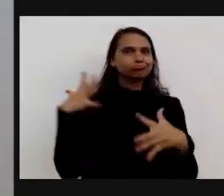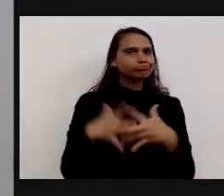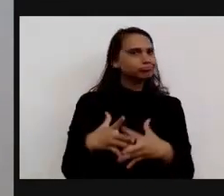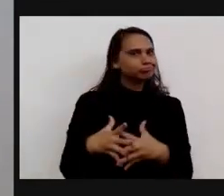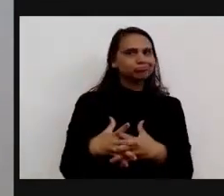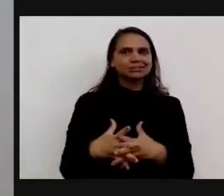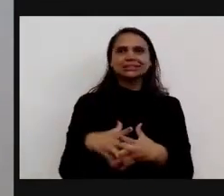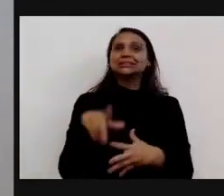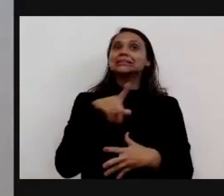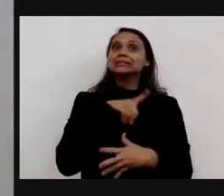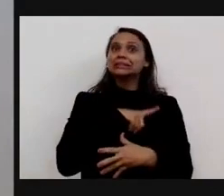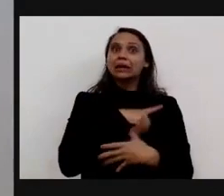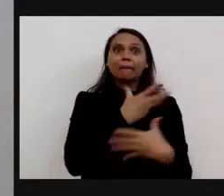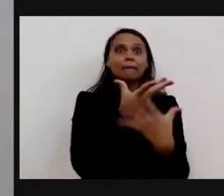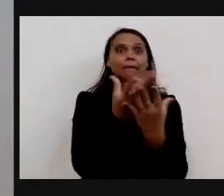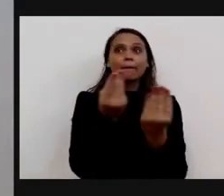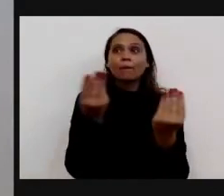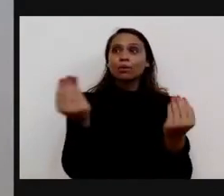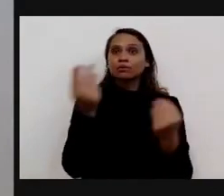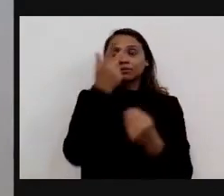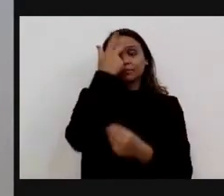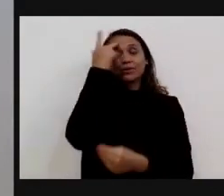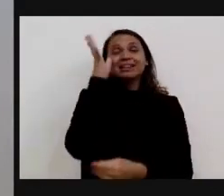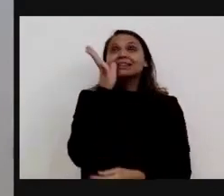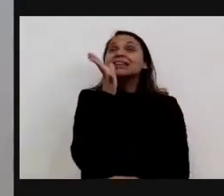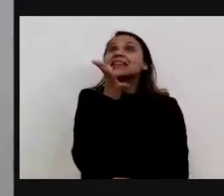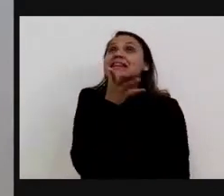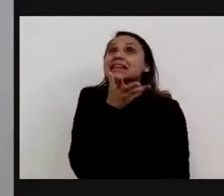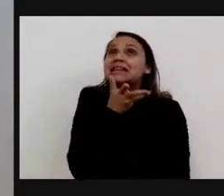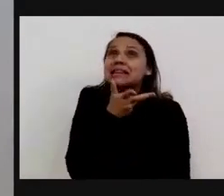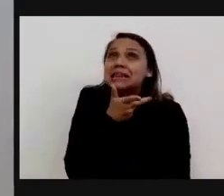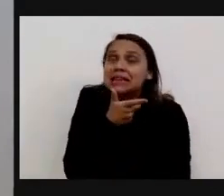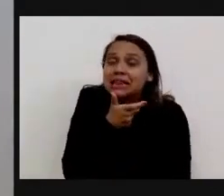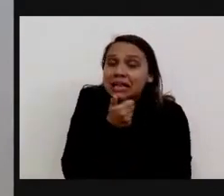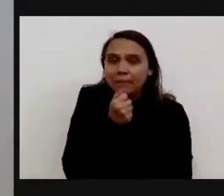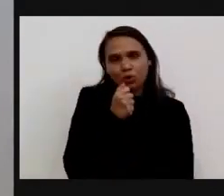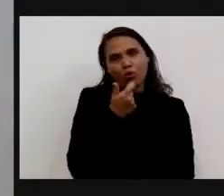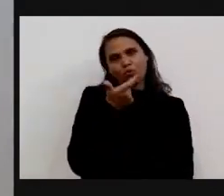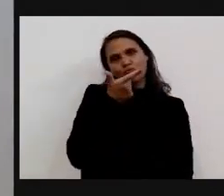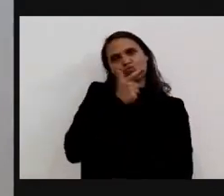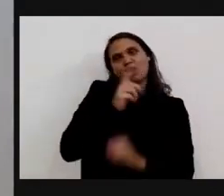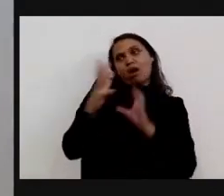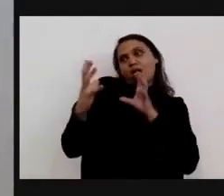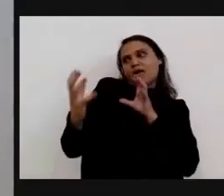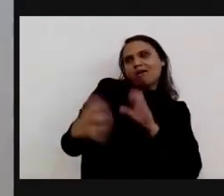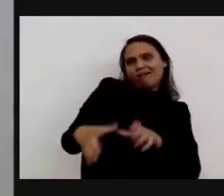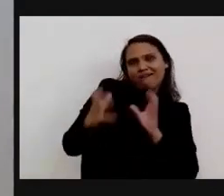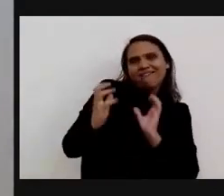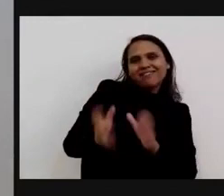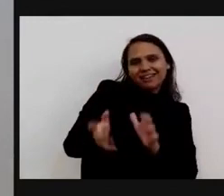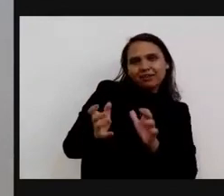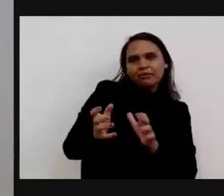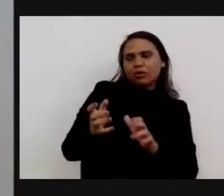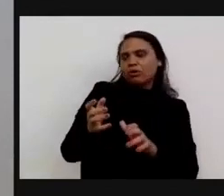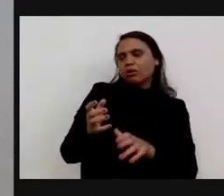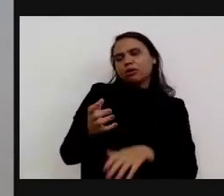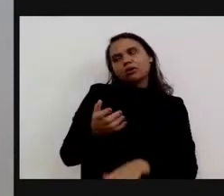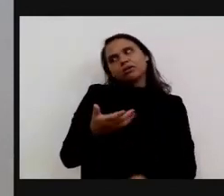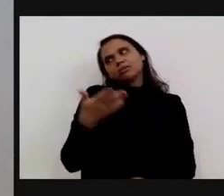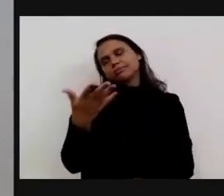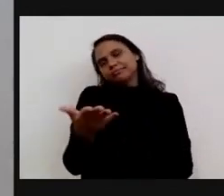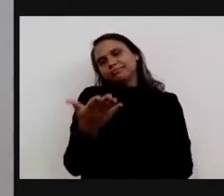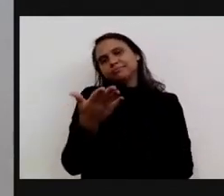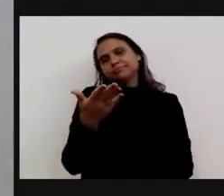não conseguia voltar ao convívio excelente profissionais né não dá para dizer cara seja profissional